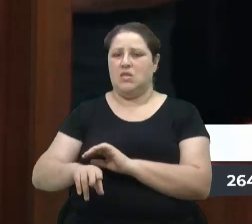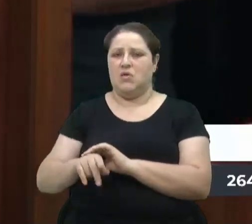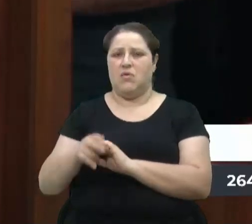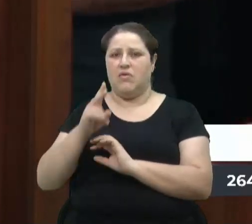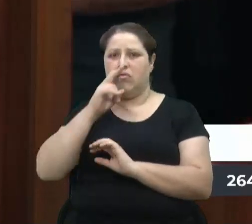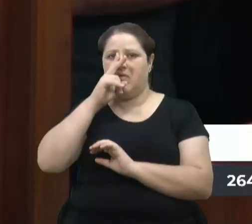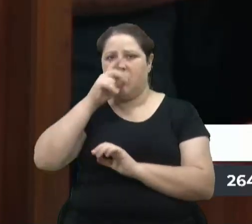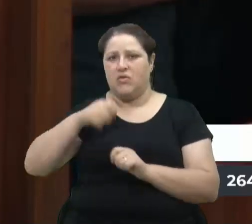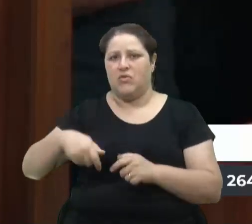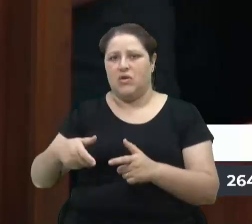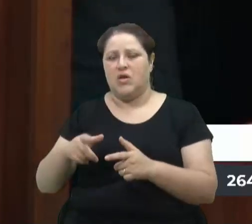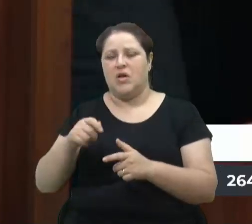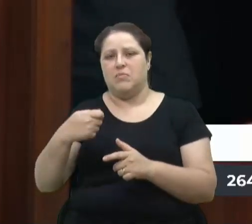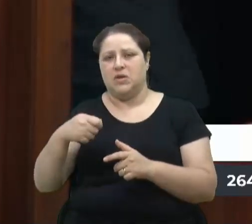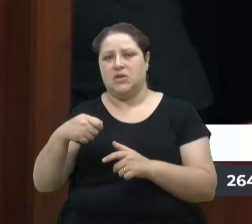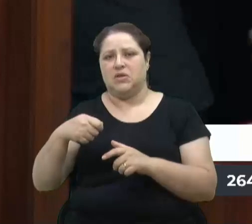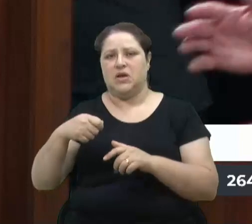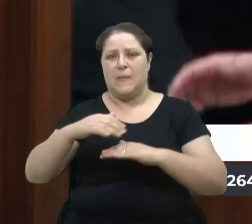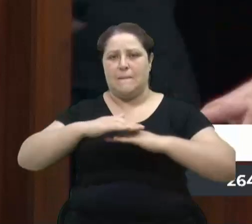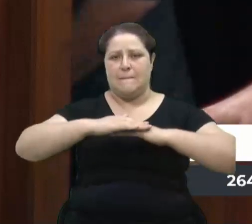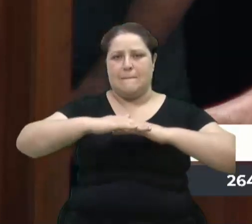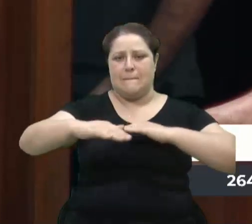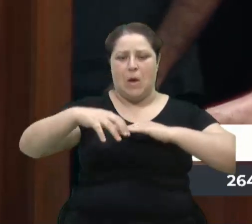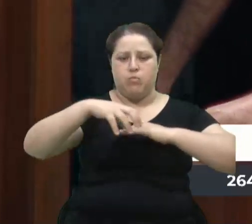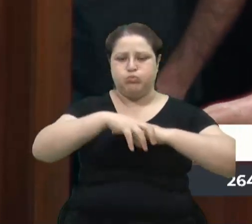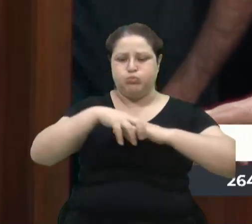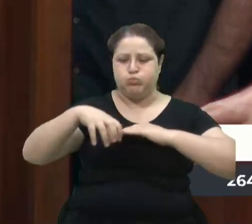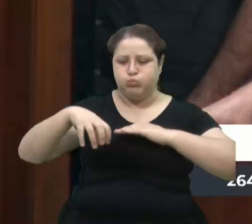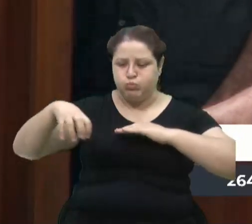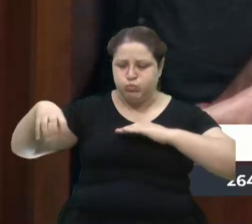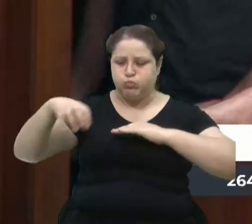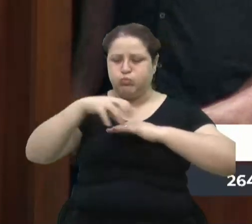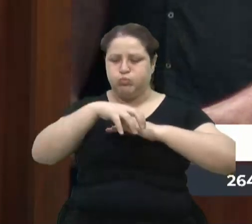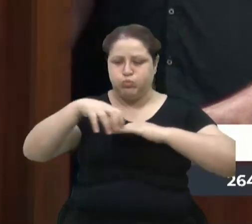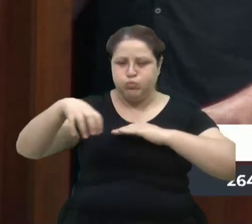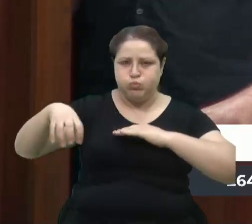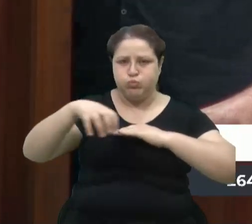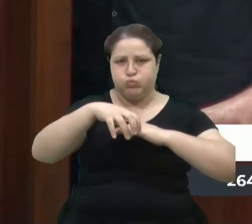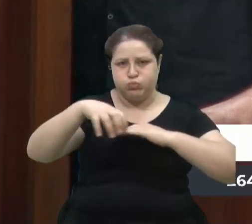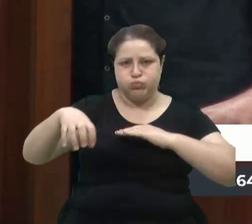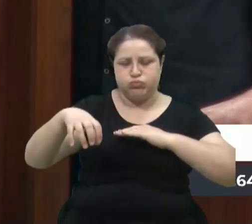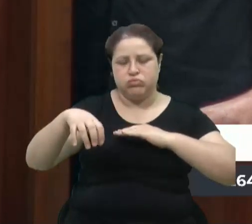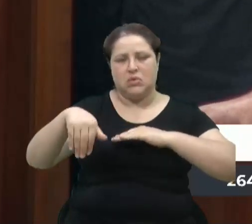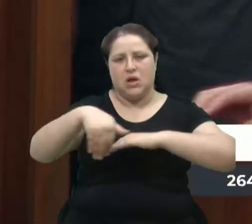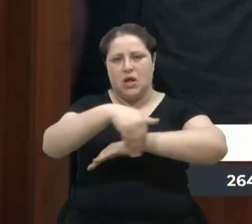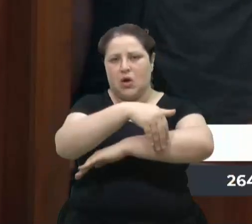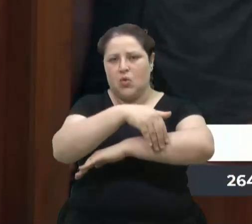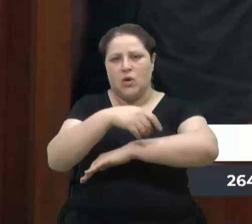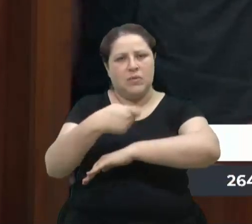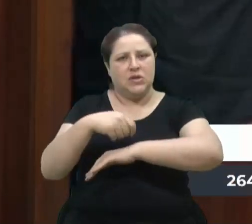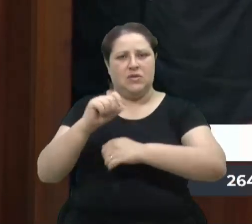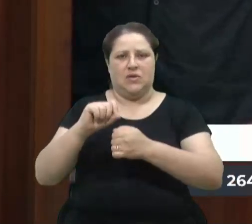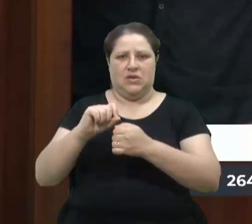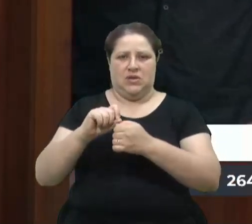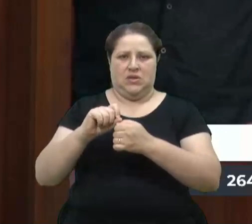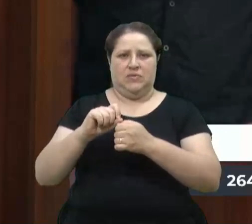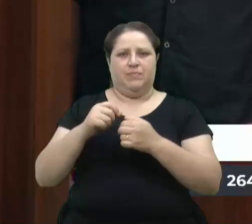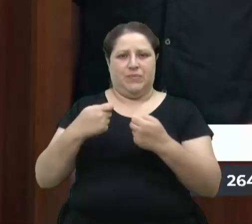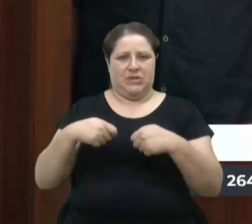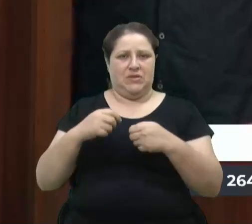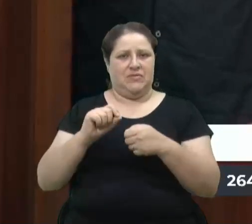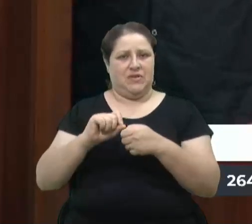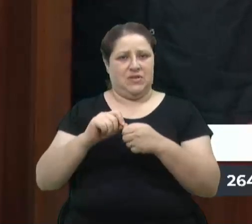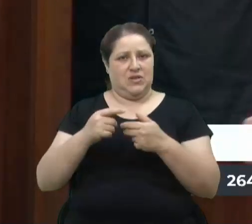uma tartaruga lá na rua, é um lápis lá na rua, alguma coisa que precisava ser feito. Alguma coisa precisava ser